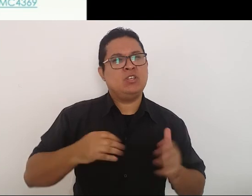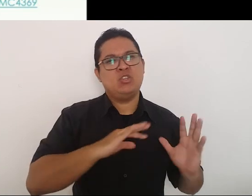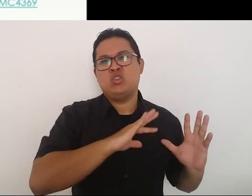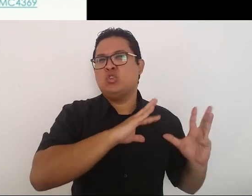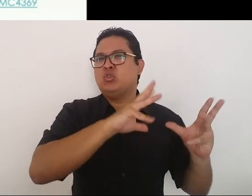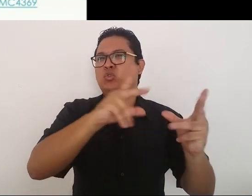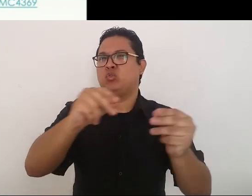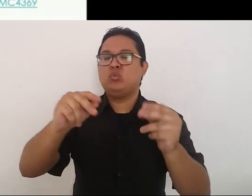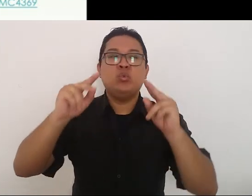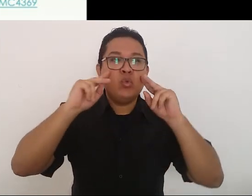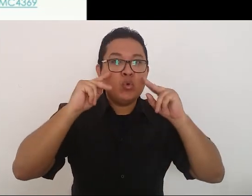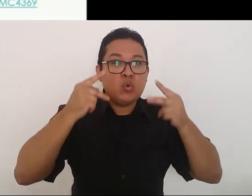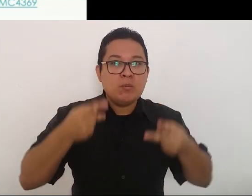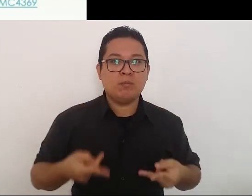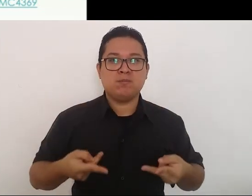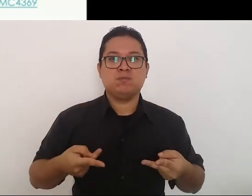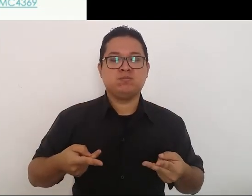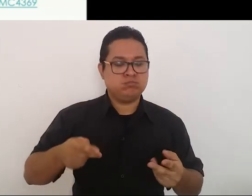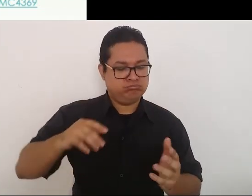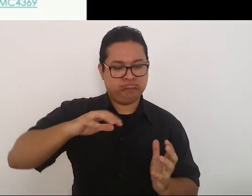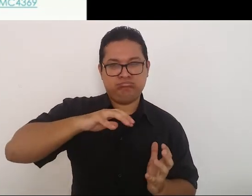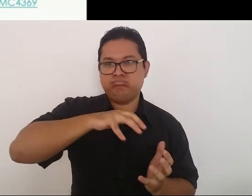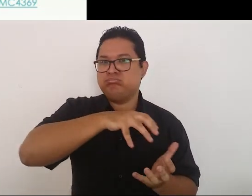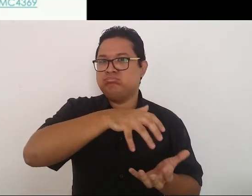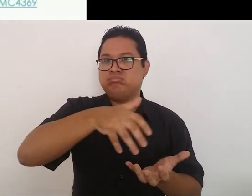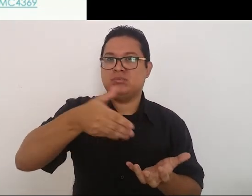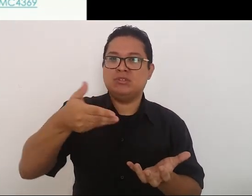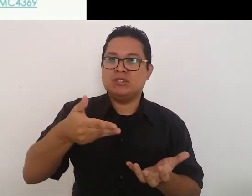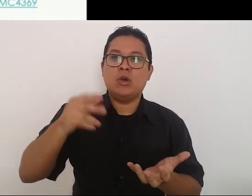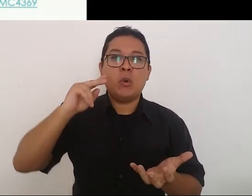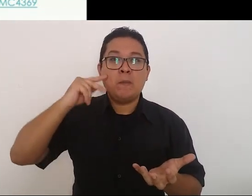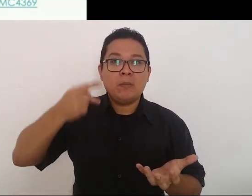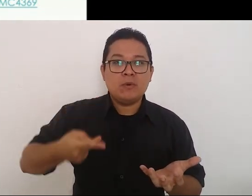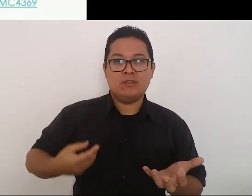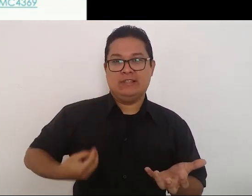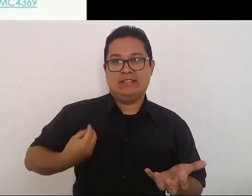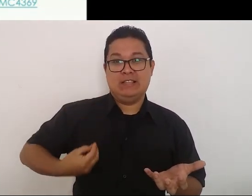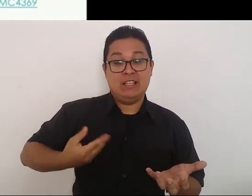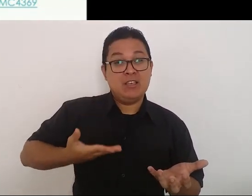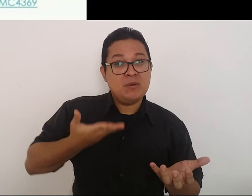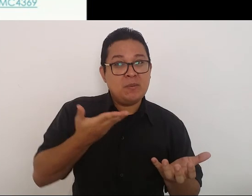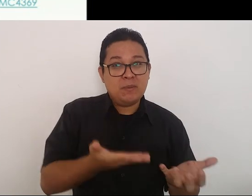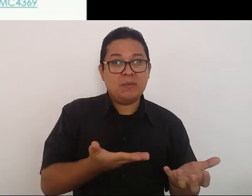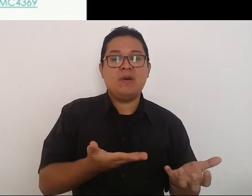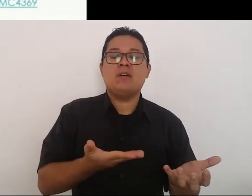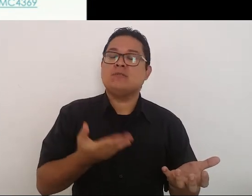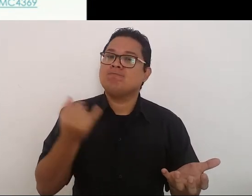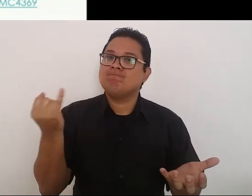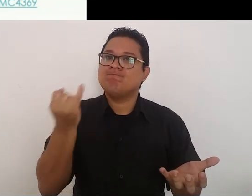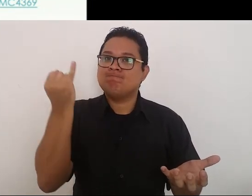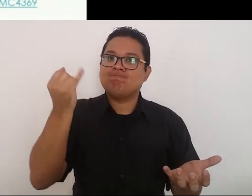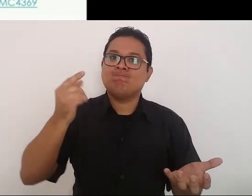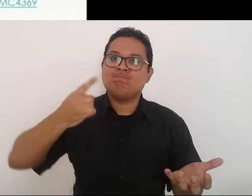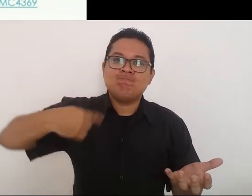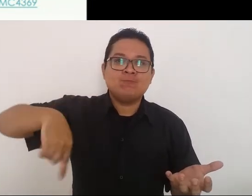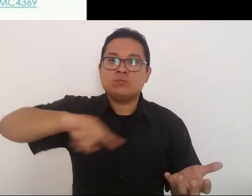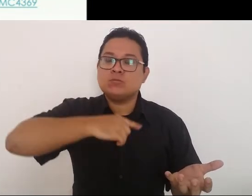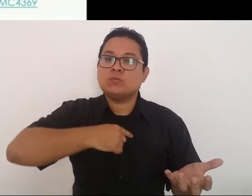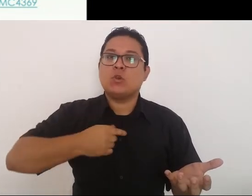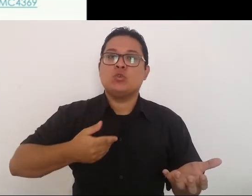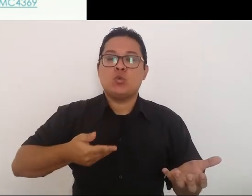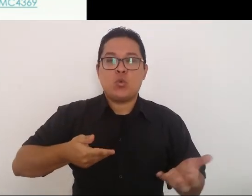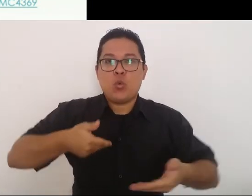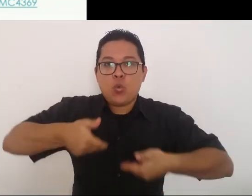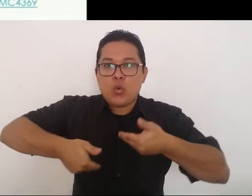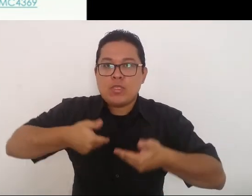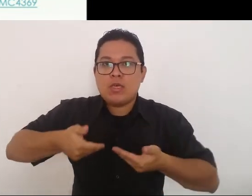de todos os seres, né? No caso aqui, são os seres humanos que estão em jogo, mas lembrando que o planeta